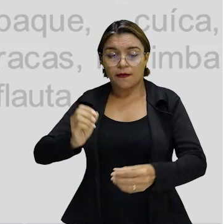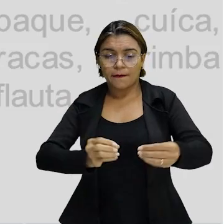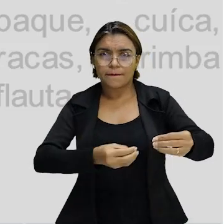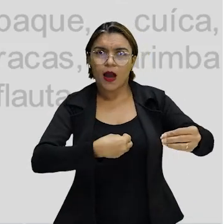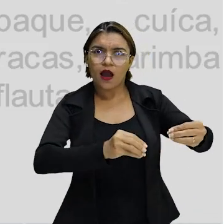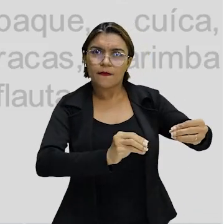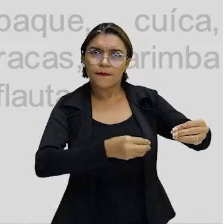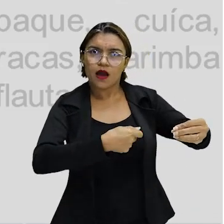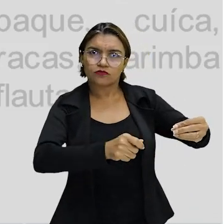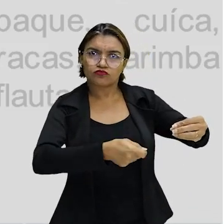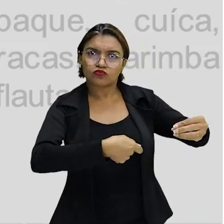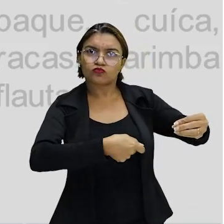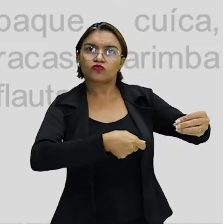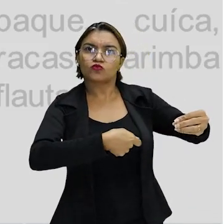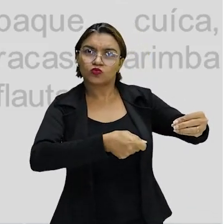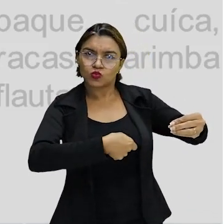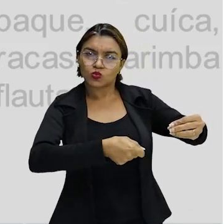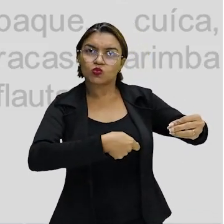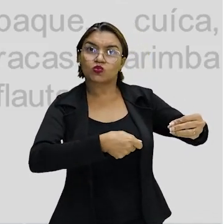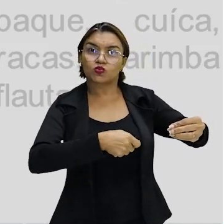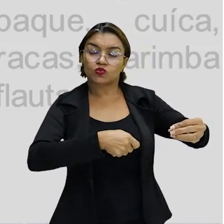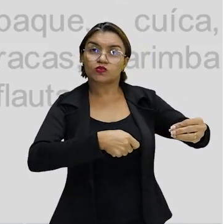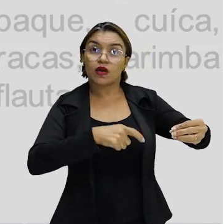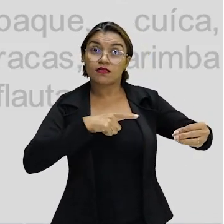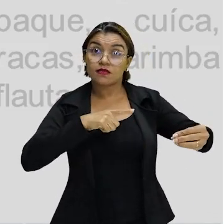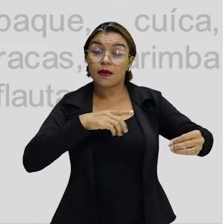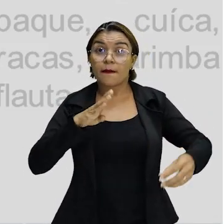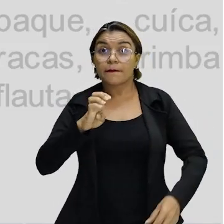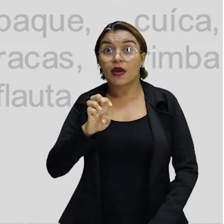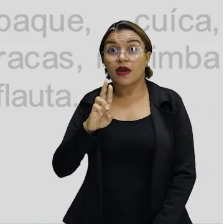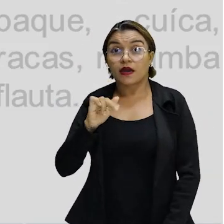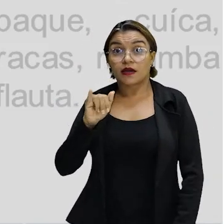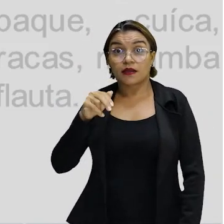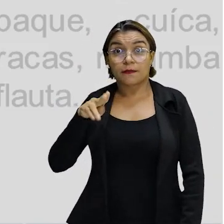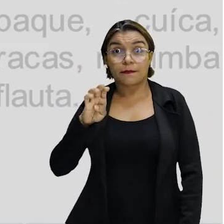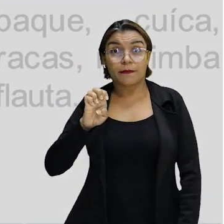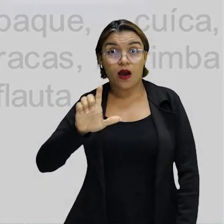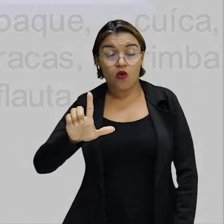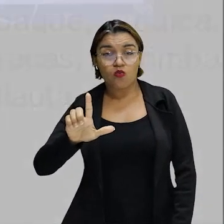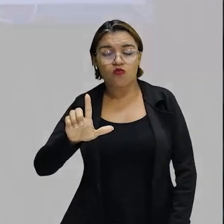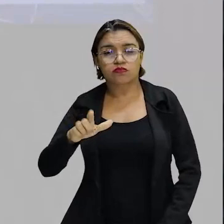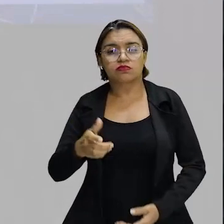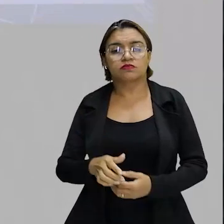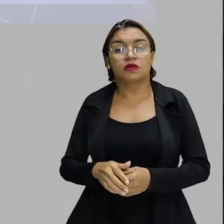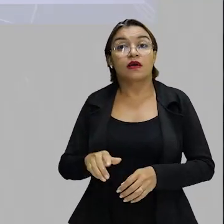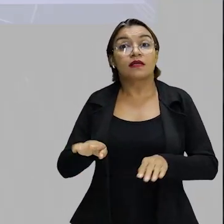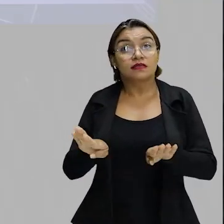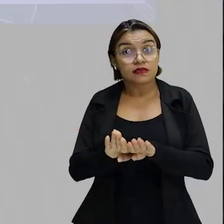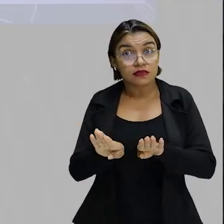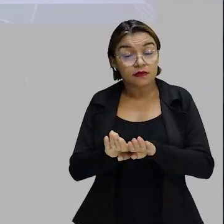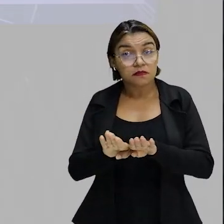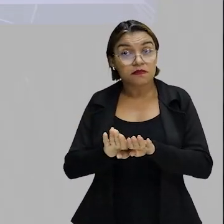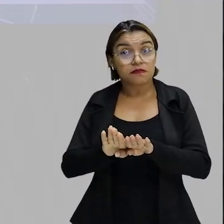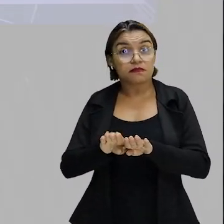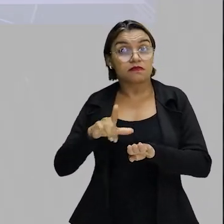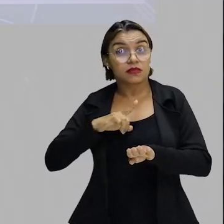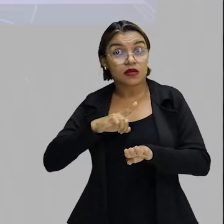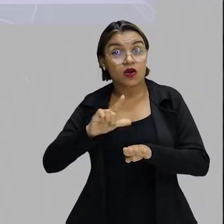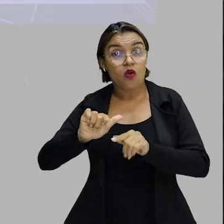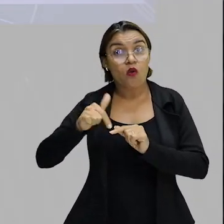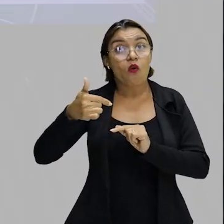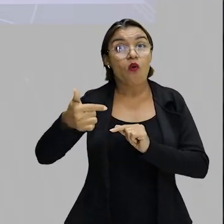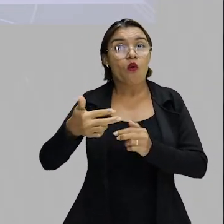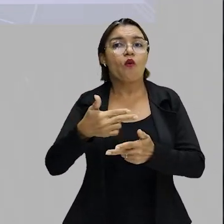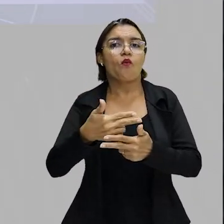aquele, tirando aquele som. Então, o berimbau, que eu deveria ter trazido da capoeira, além desse instrumento,